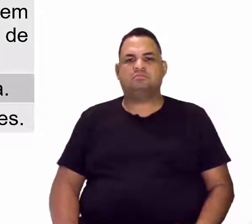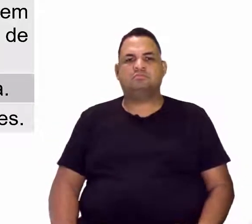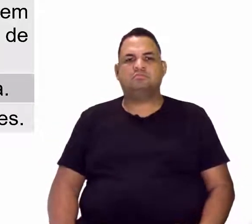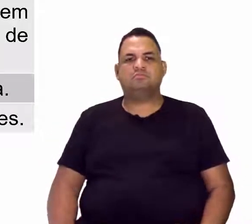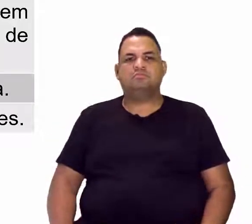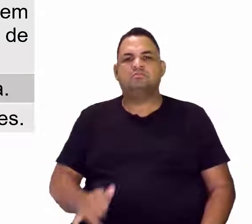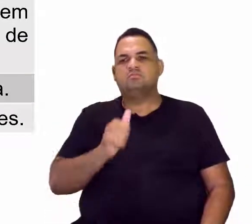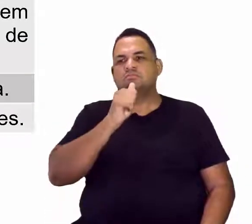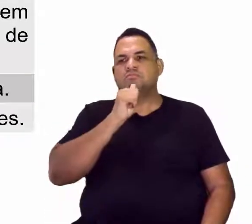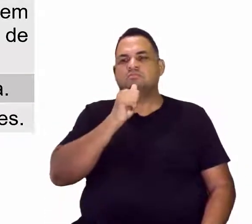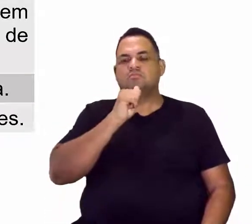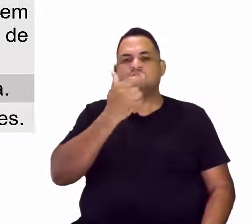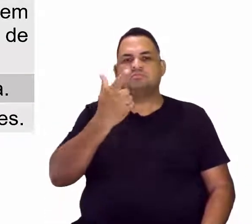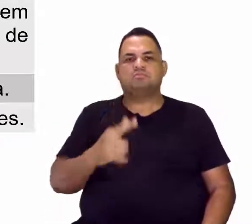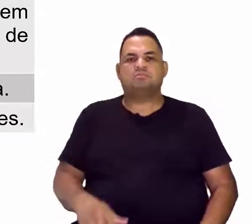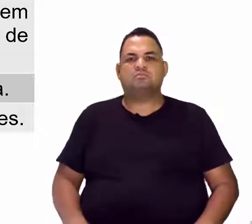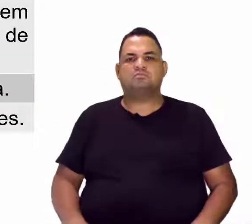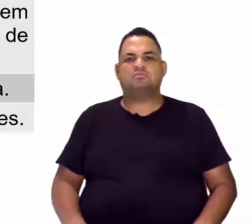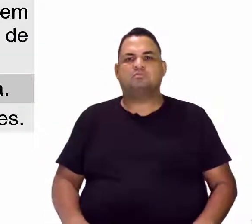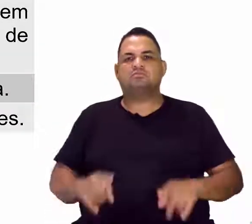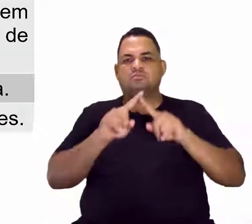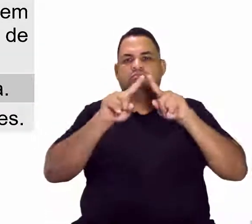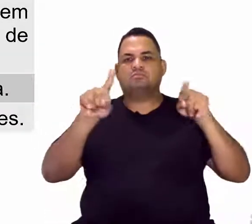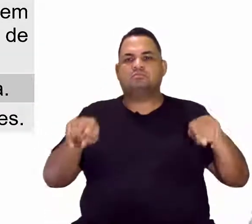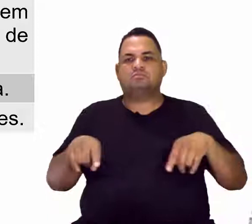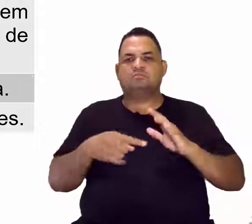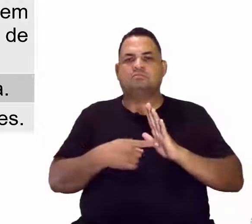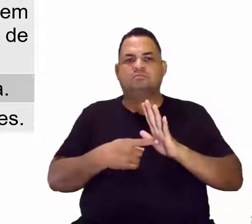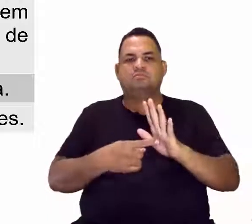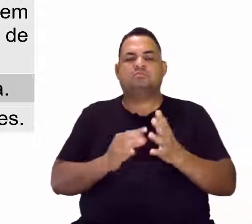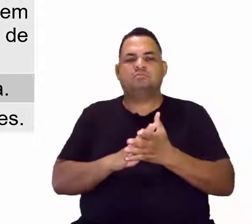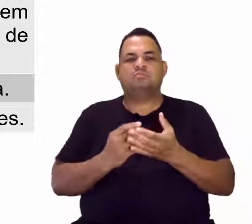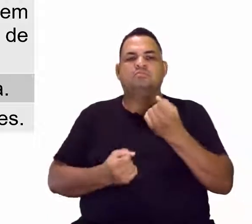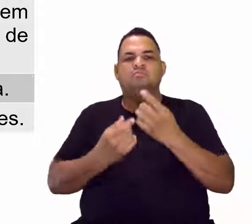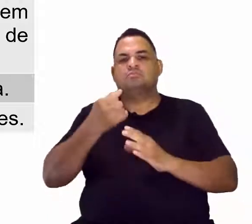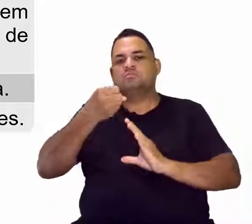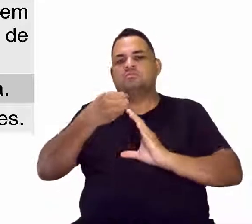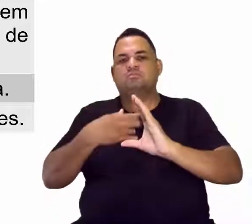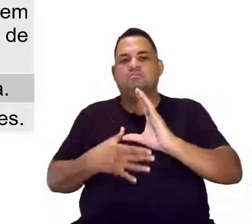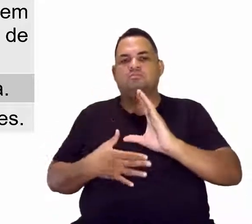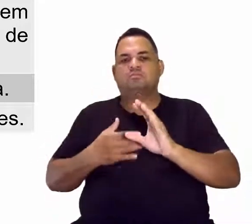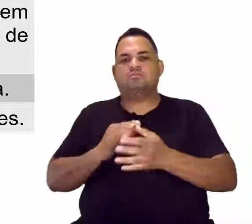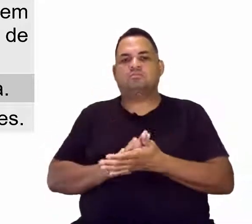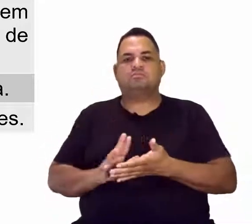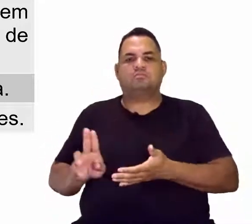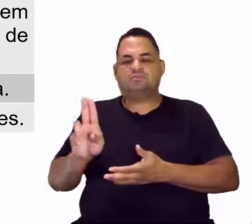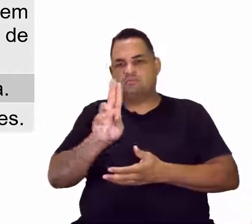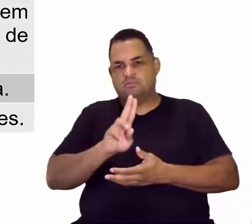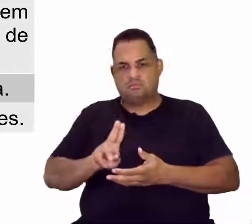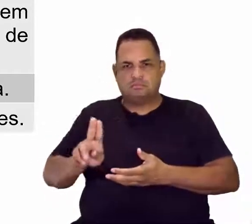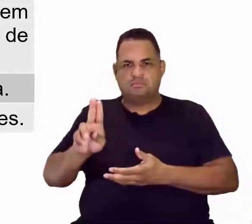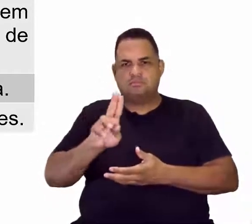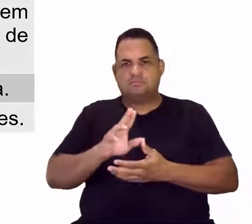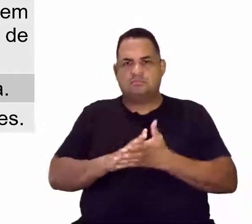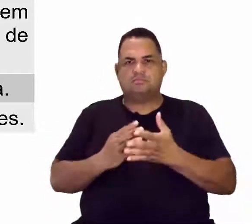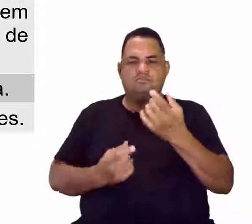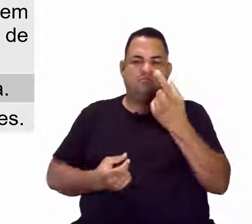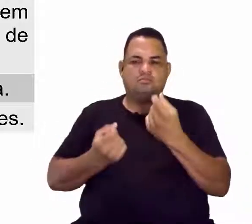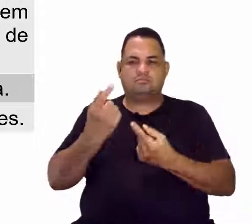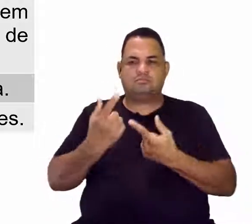esse exemplo aqui, diz o seguinte: a tabela apresenta algumas características